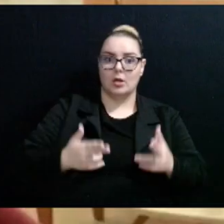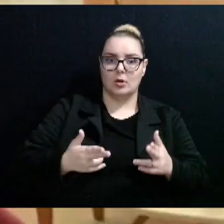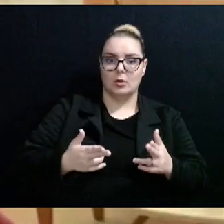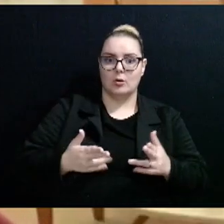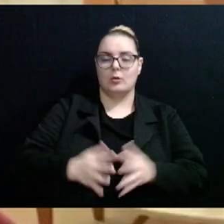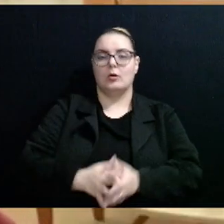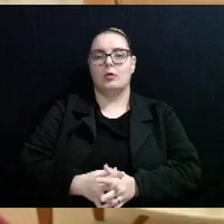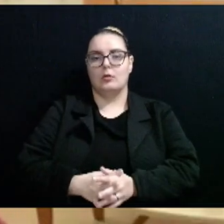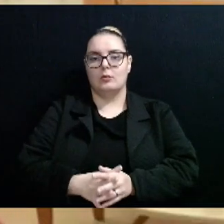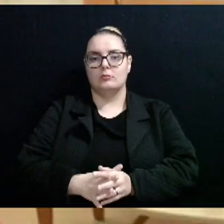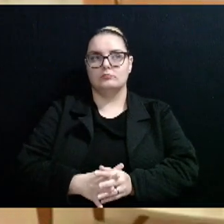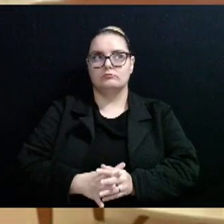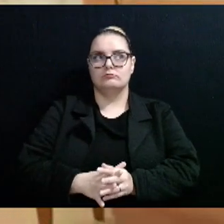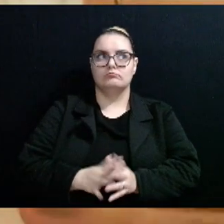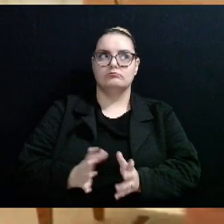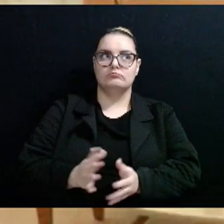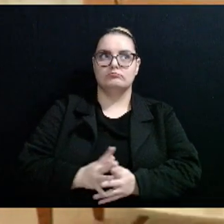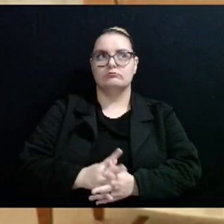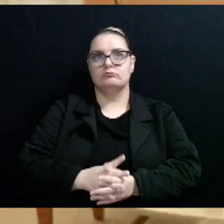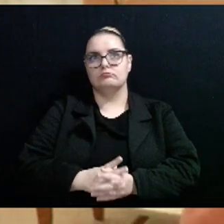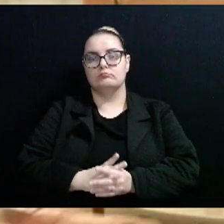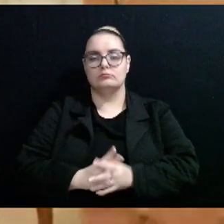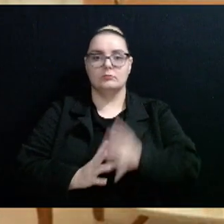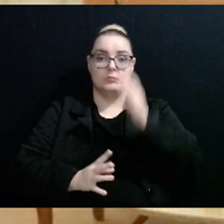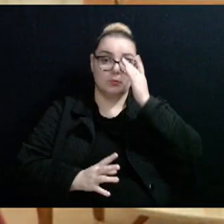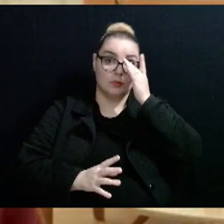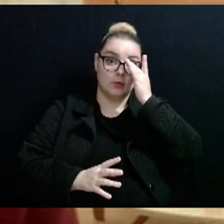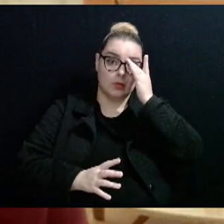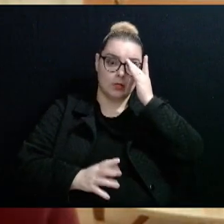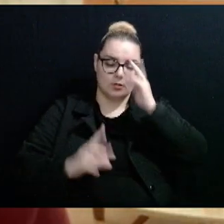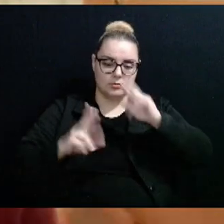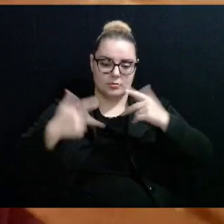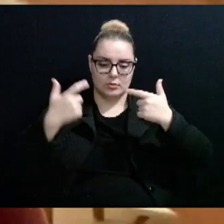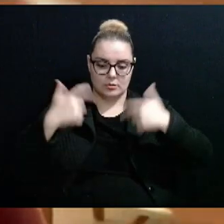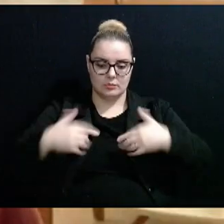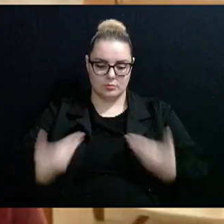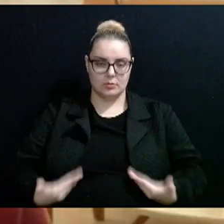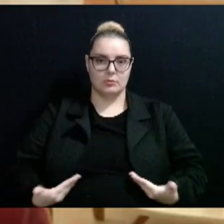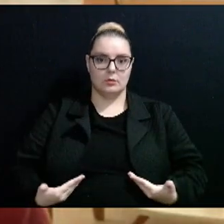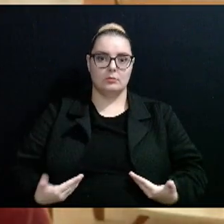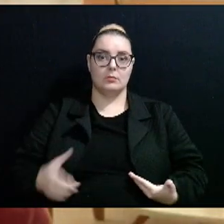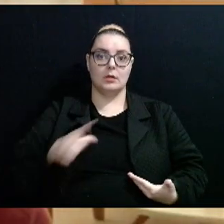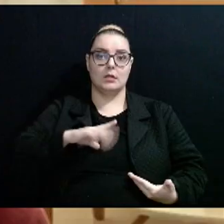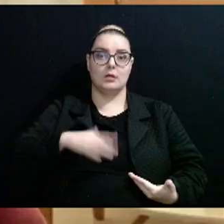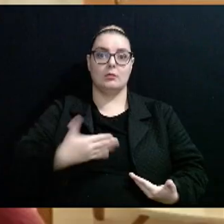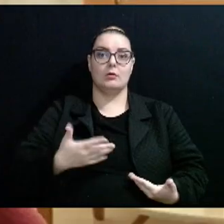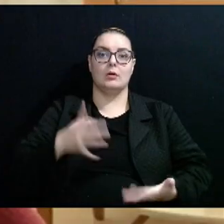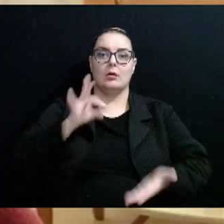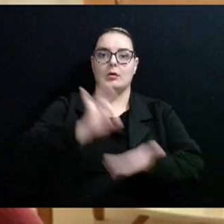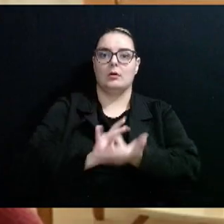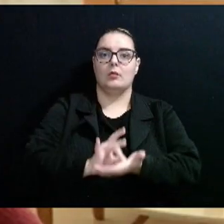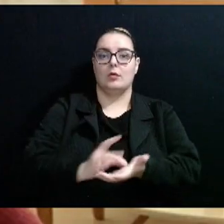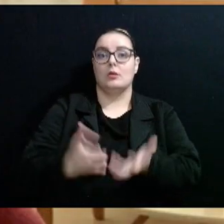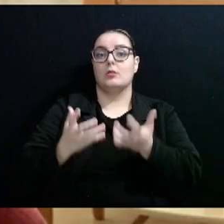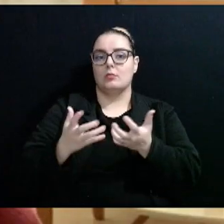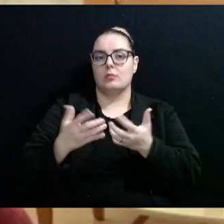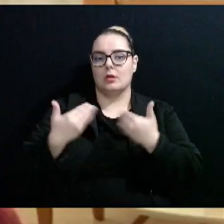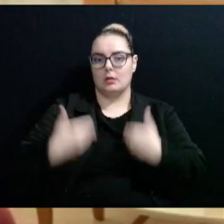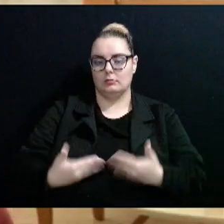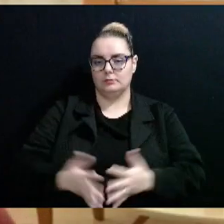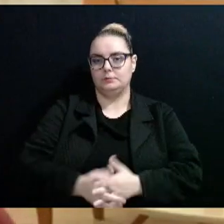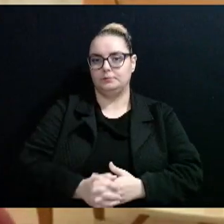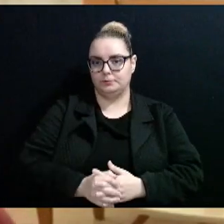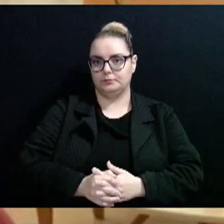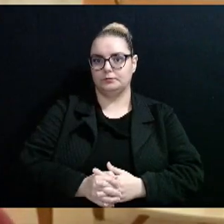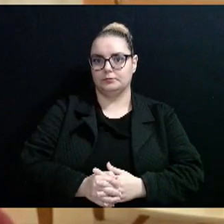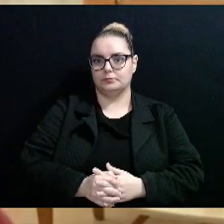fora de quem eu sou para ter coragem de ser quem realmente eu desejo ser. Então, por